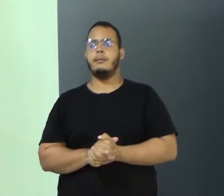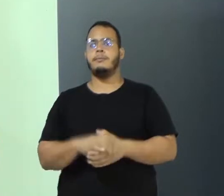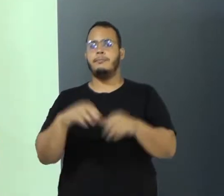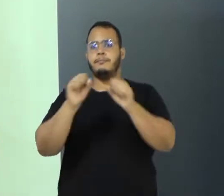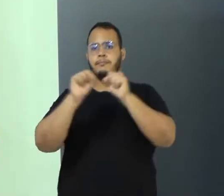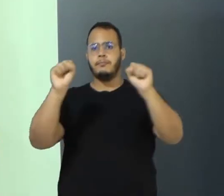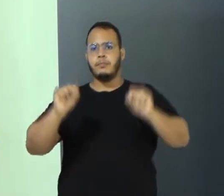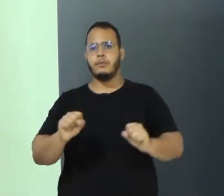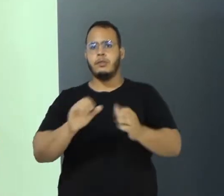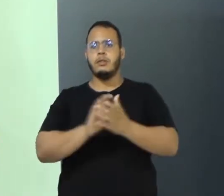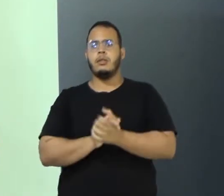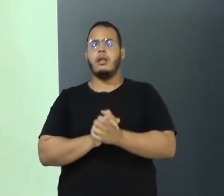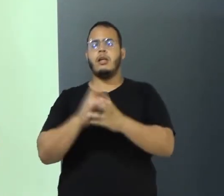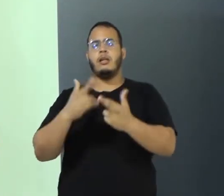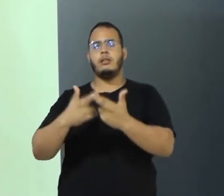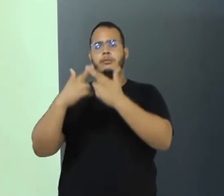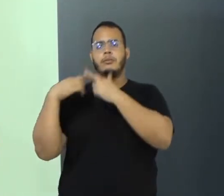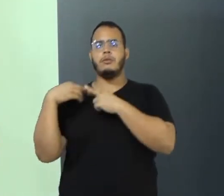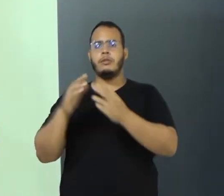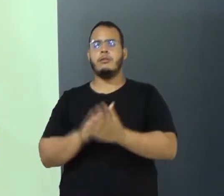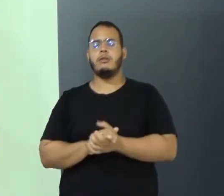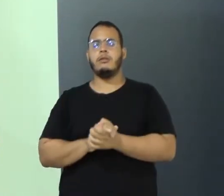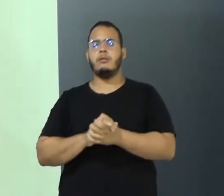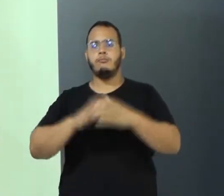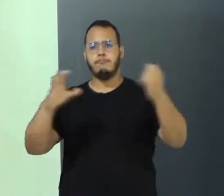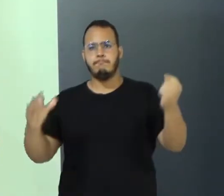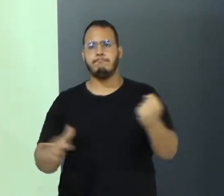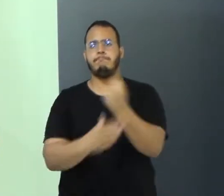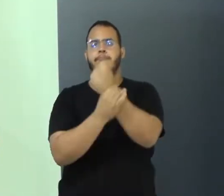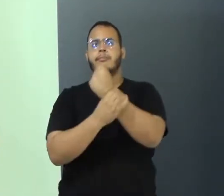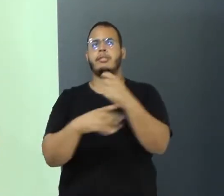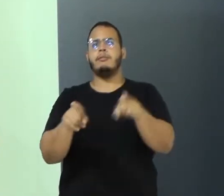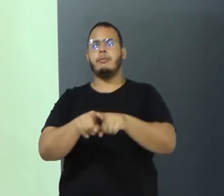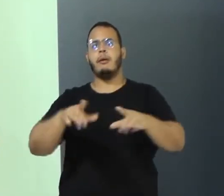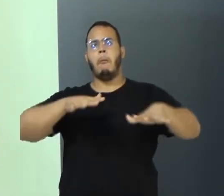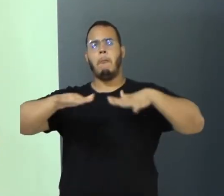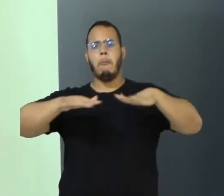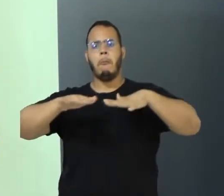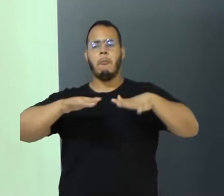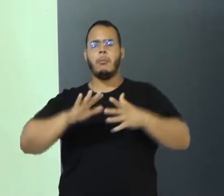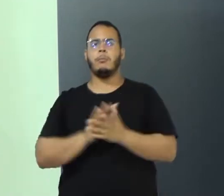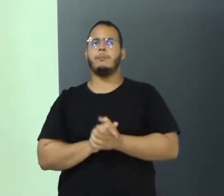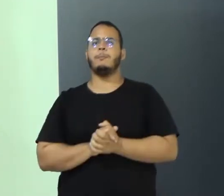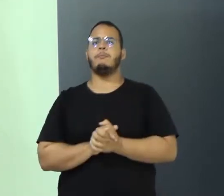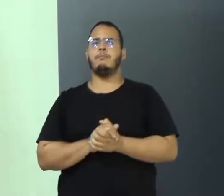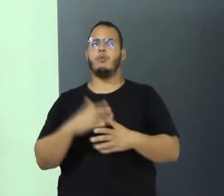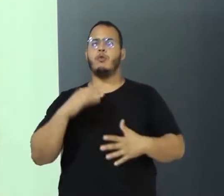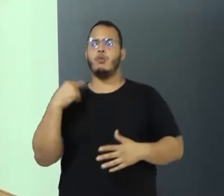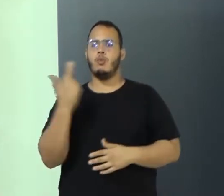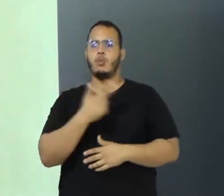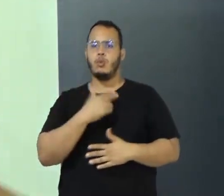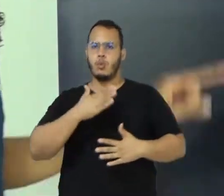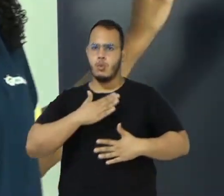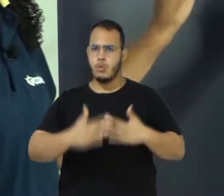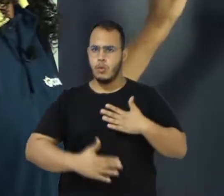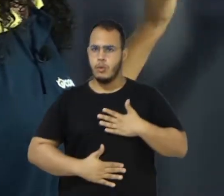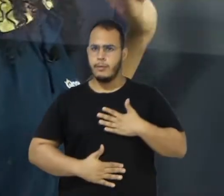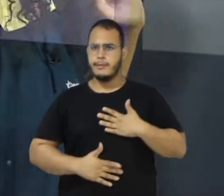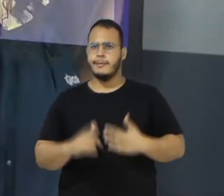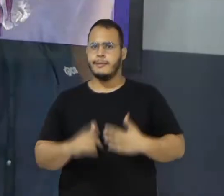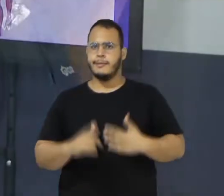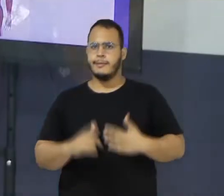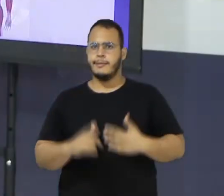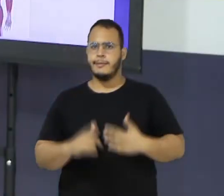sistema locomotor aí, ele vai ser responsável, pela sustentação, pela movimentação, certo? Do nosso corpo. Então, a gente vai ter